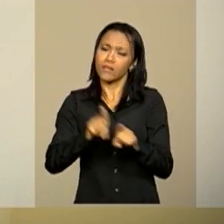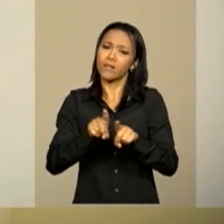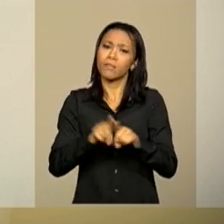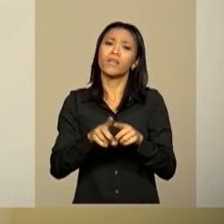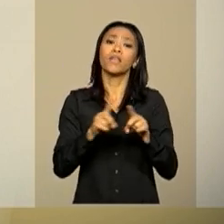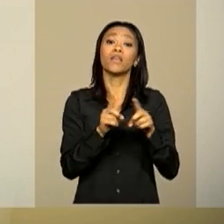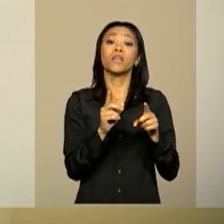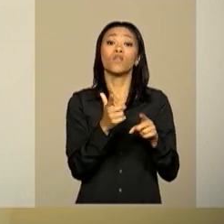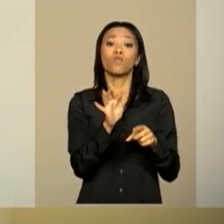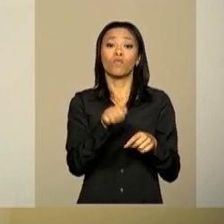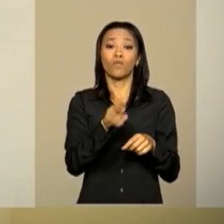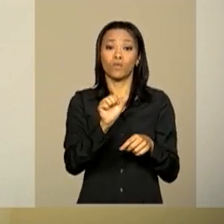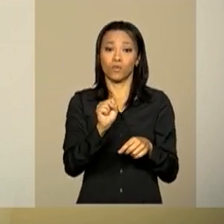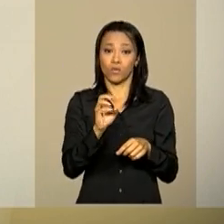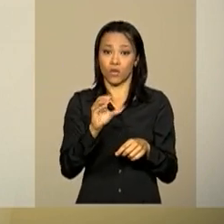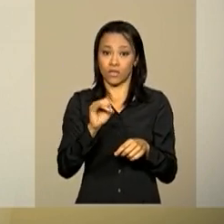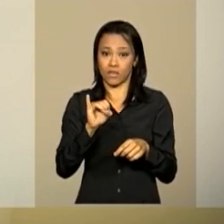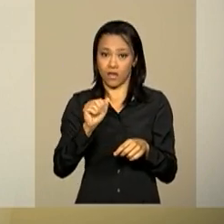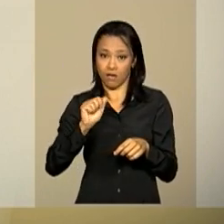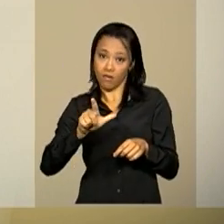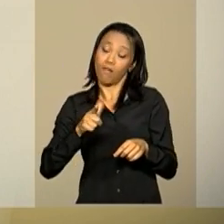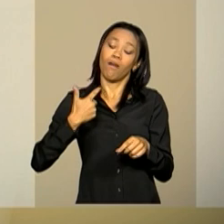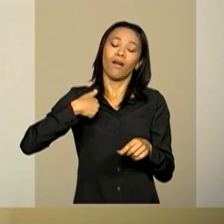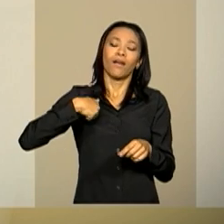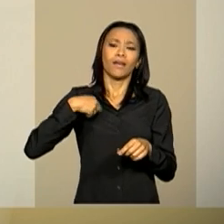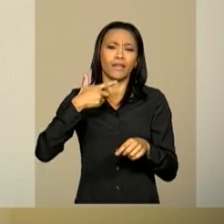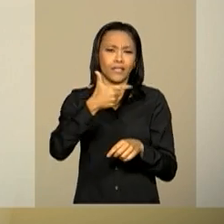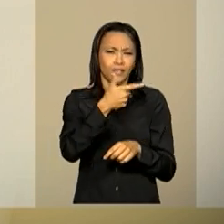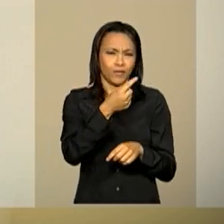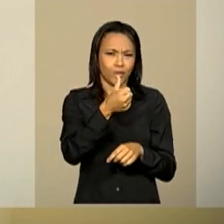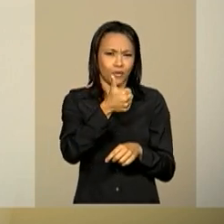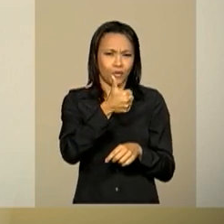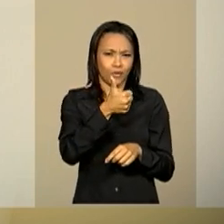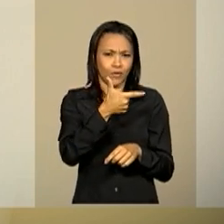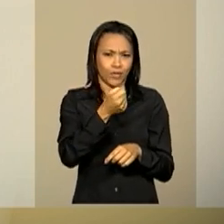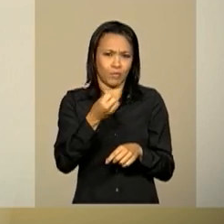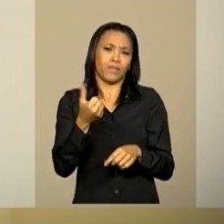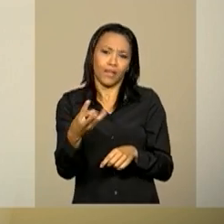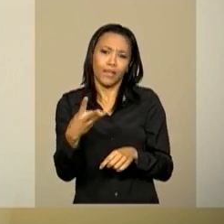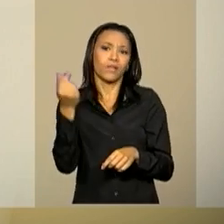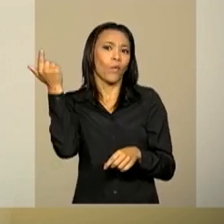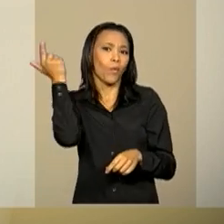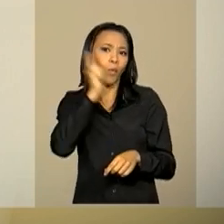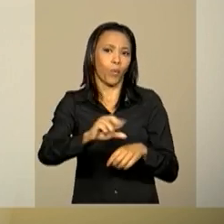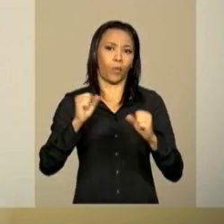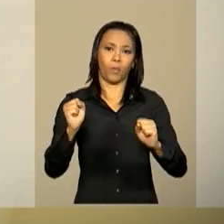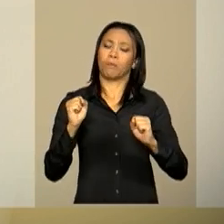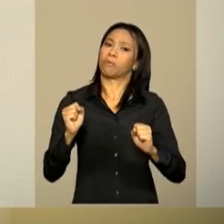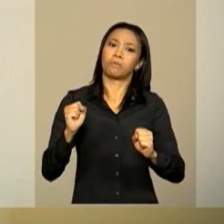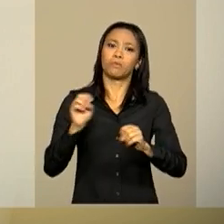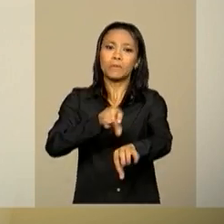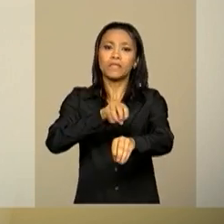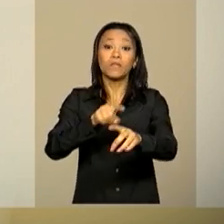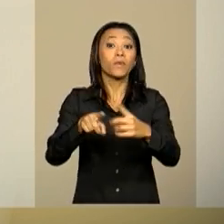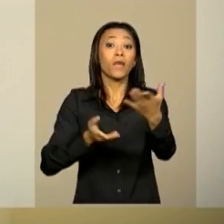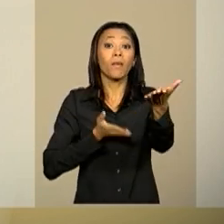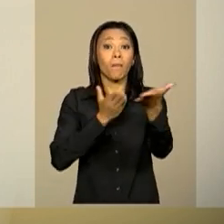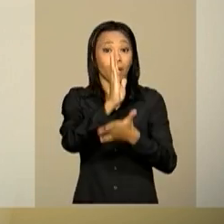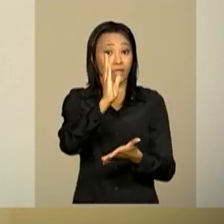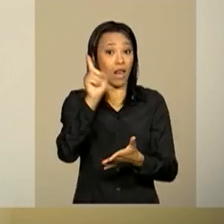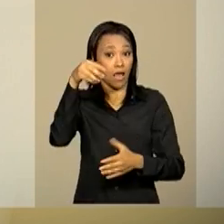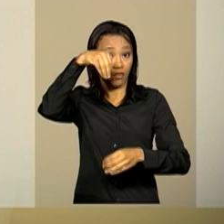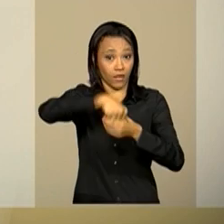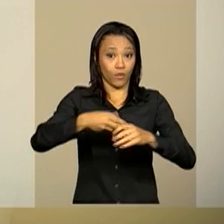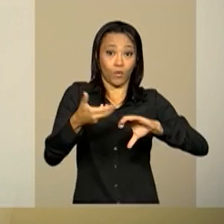Social em 2013 Luciano nós tivemos uma vitória histórica da educação brasileira que foi a aprovação no